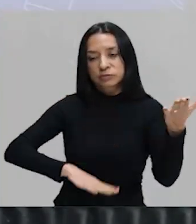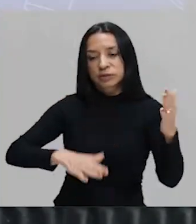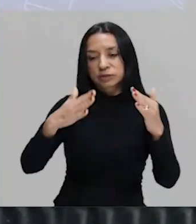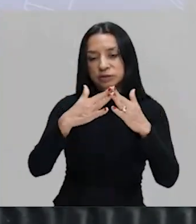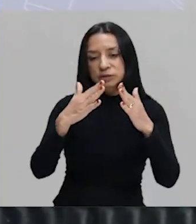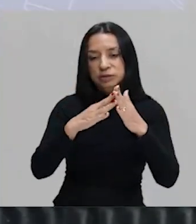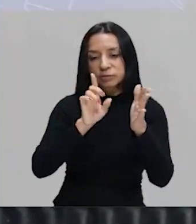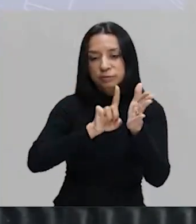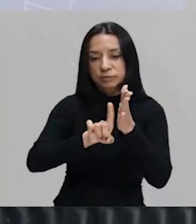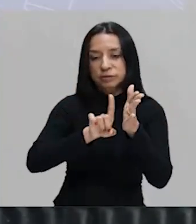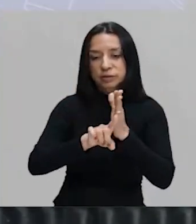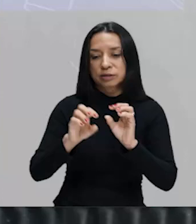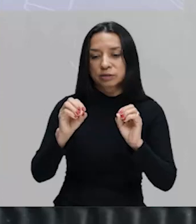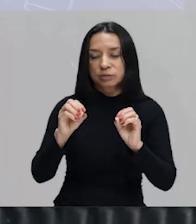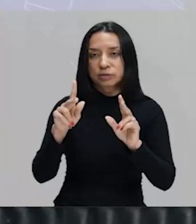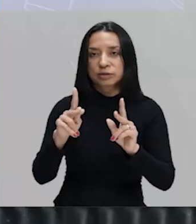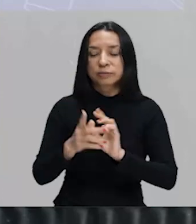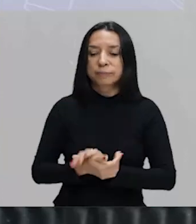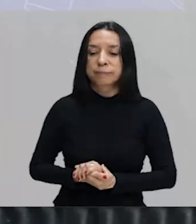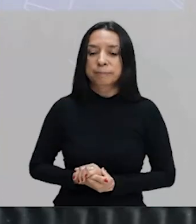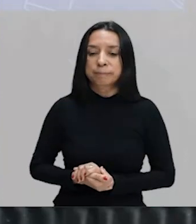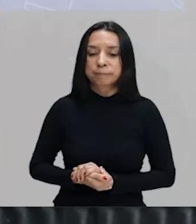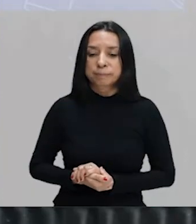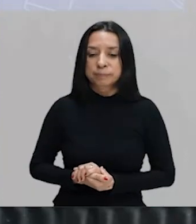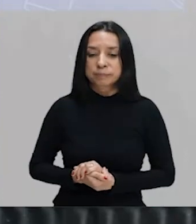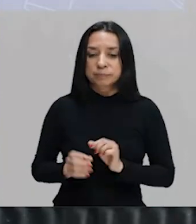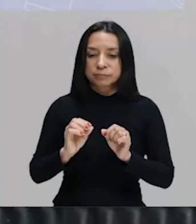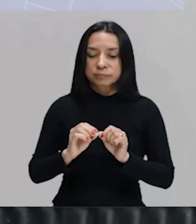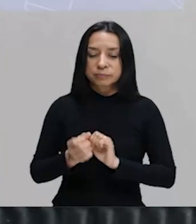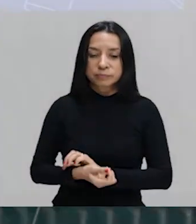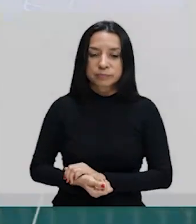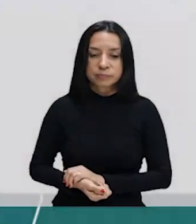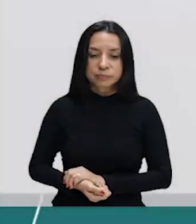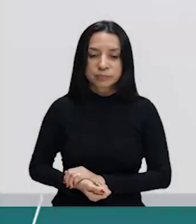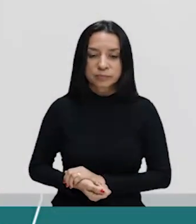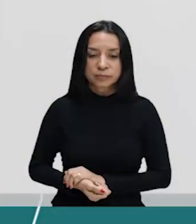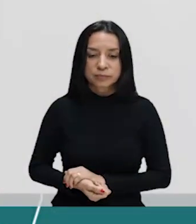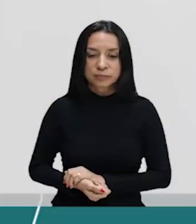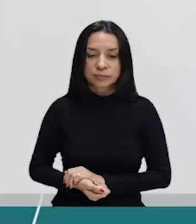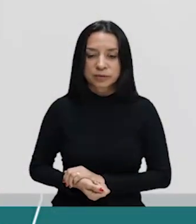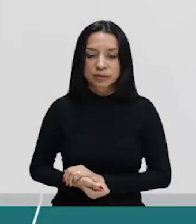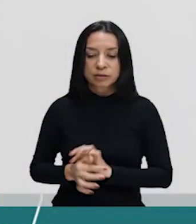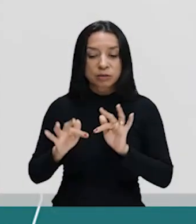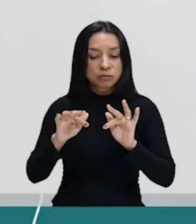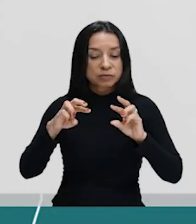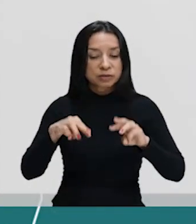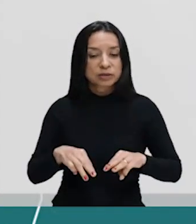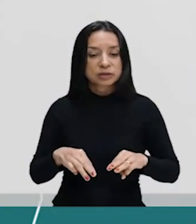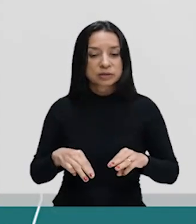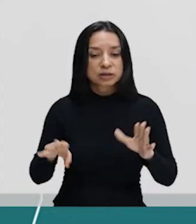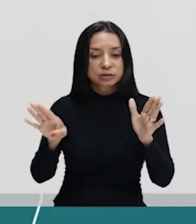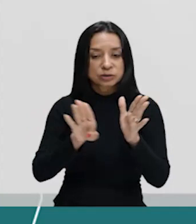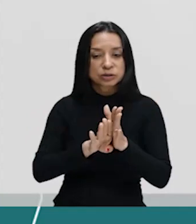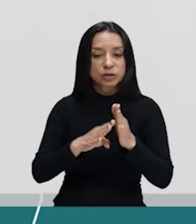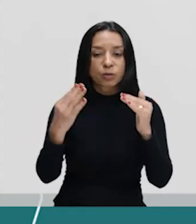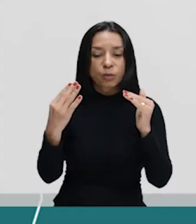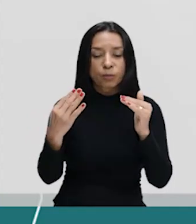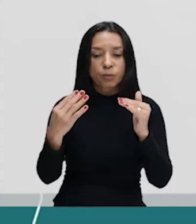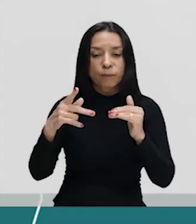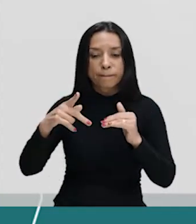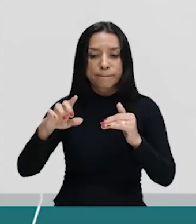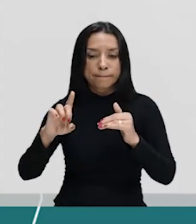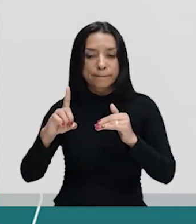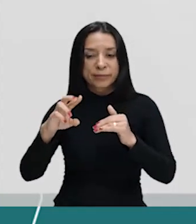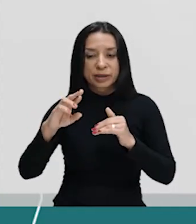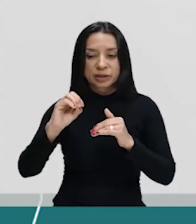vocês pesquisarem, tá? Para vocês fazerem. Vamos aqui, só para a gente finalizar. Chegou Pedro, Maria e seu